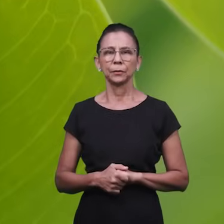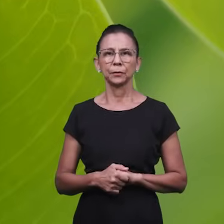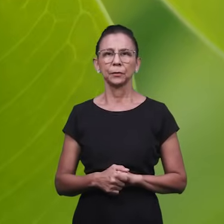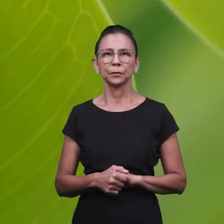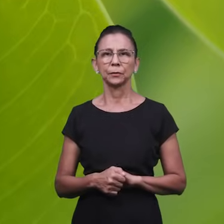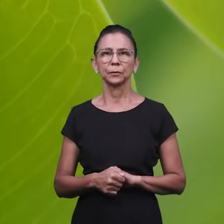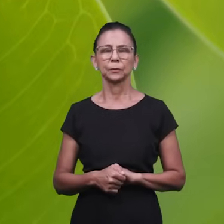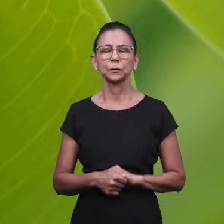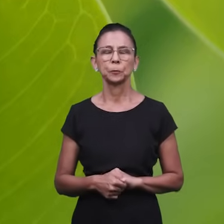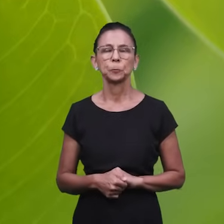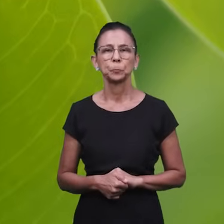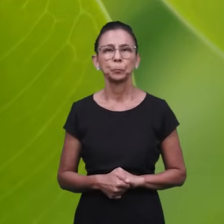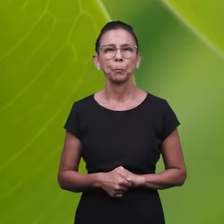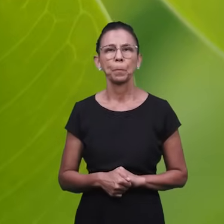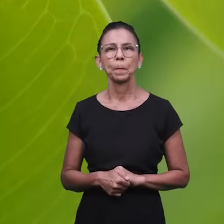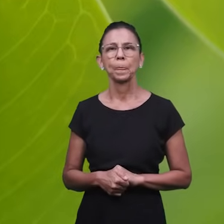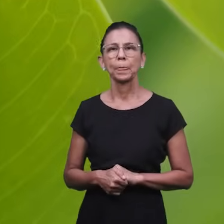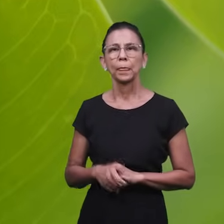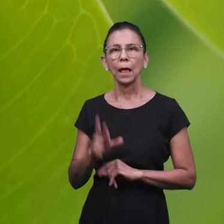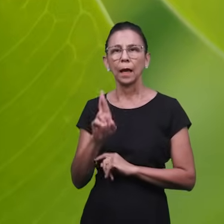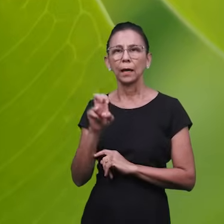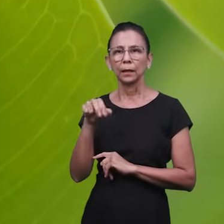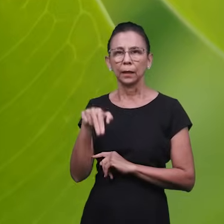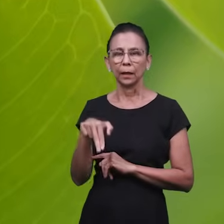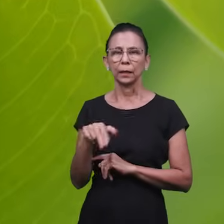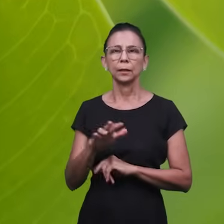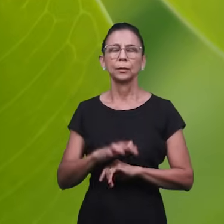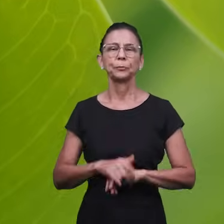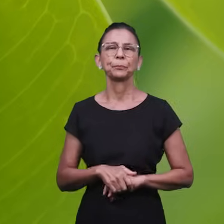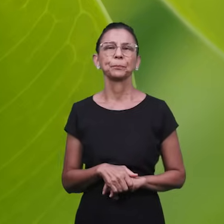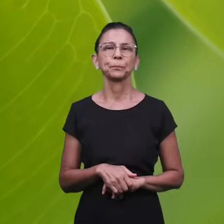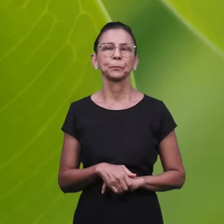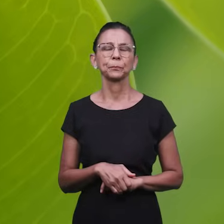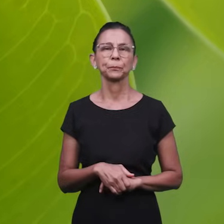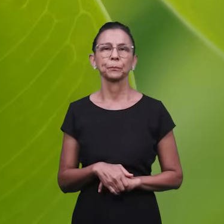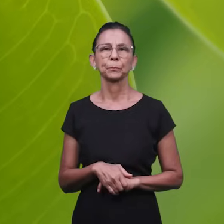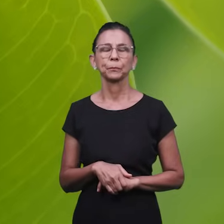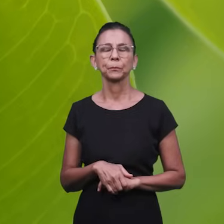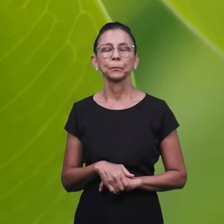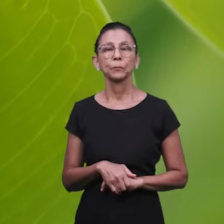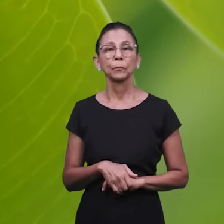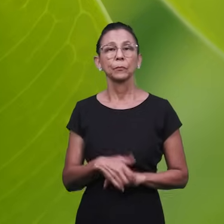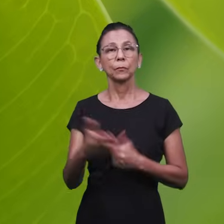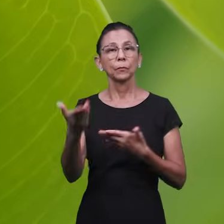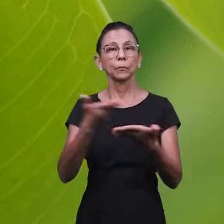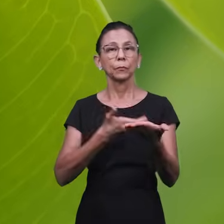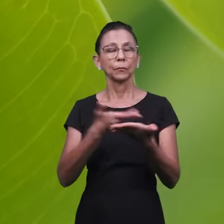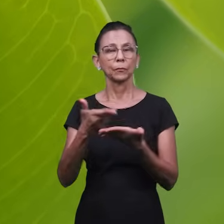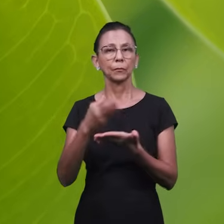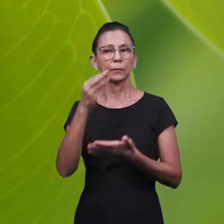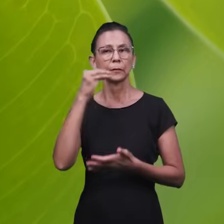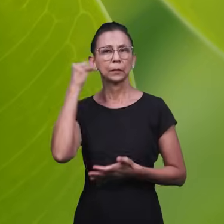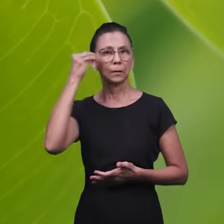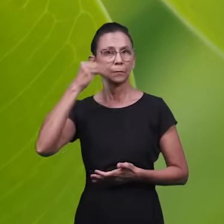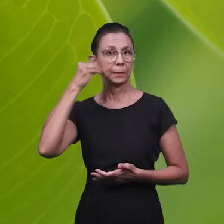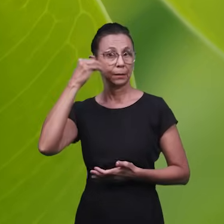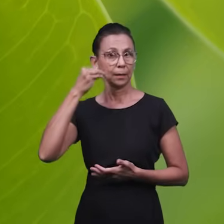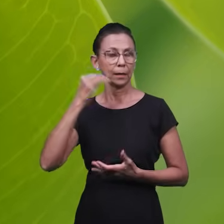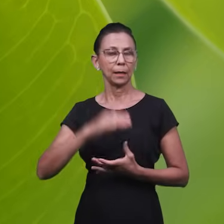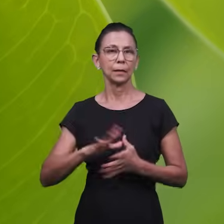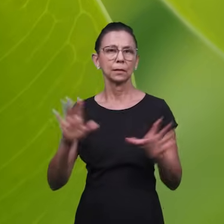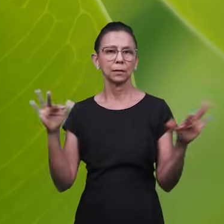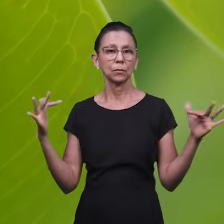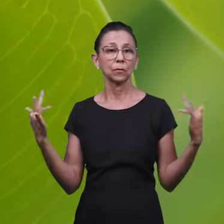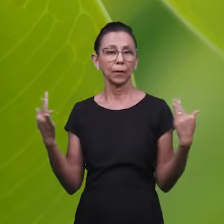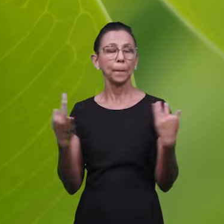Senhor Jesus, irmãos. Me chamo Luana e congrego na igreja de Caicó, no Rio Grande do Norte, sobre o ministério do pastor Vicente. E eu quero aqui compartilhar com os